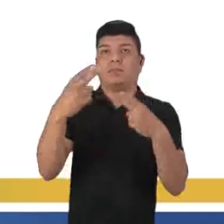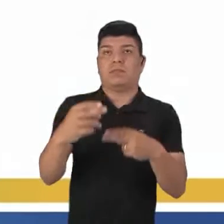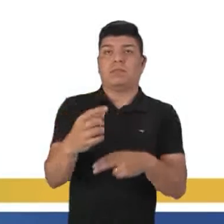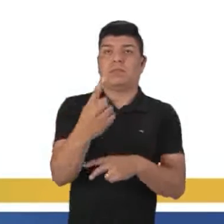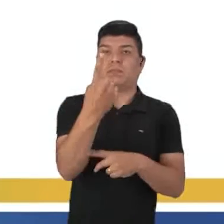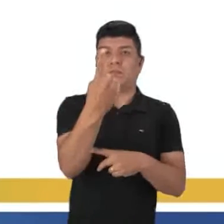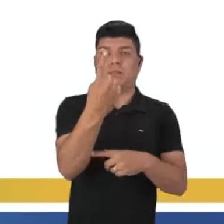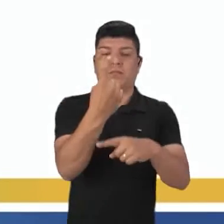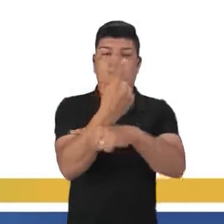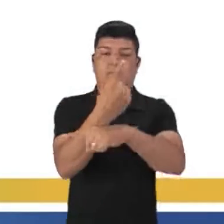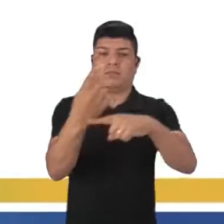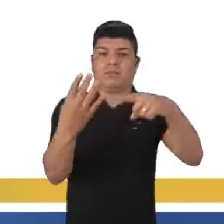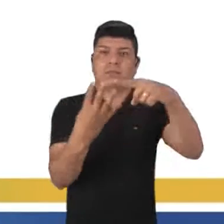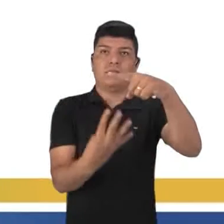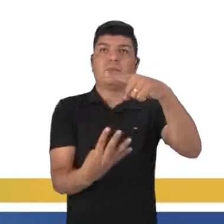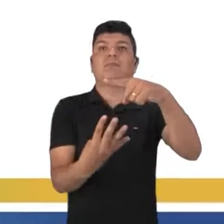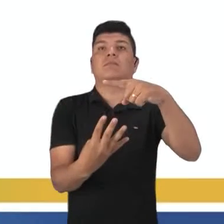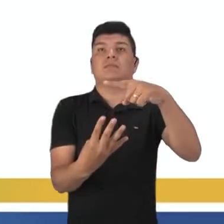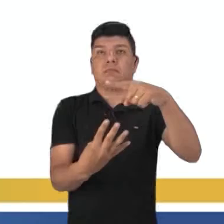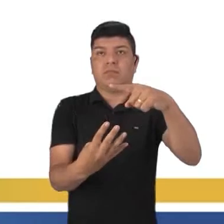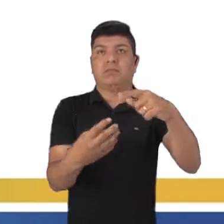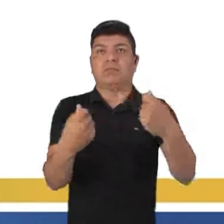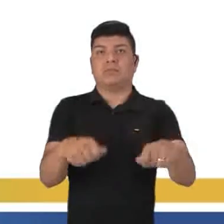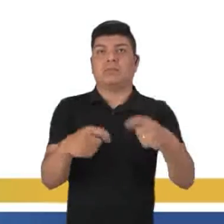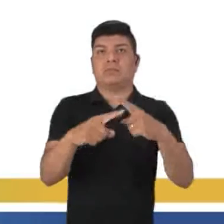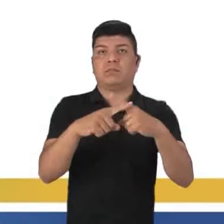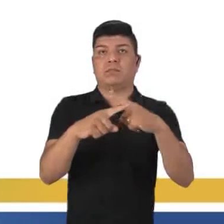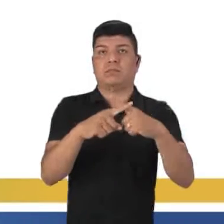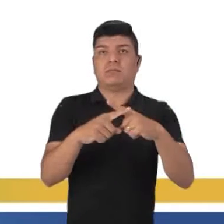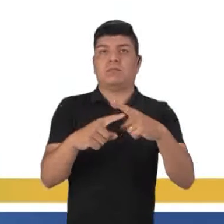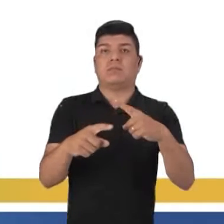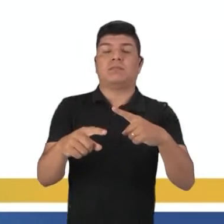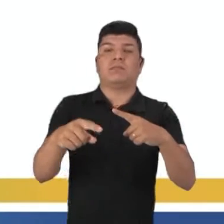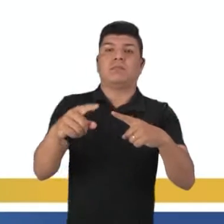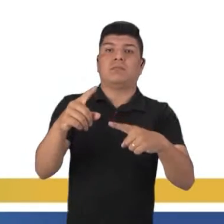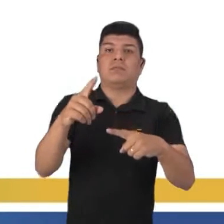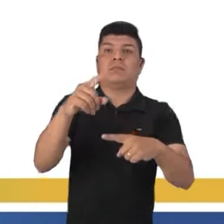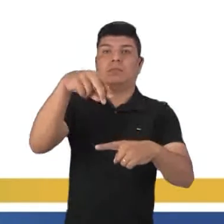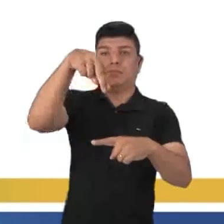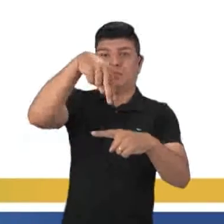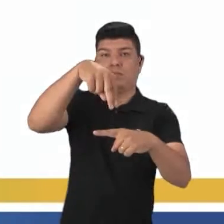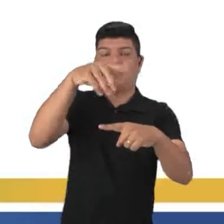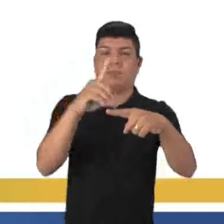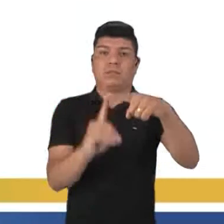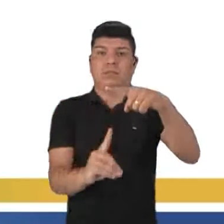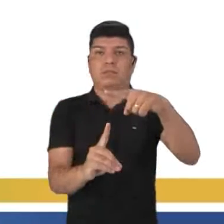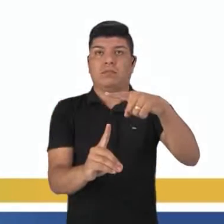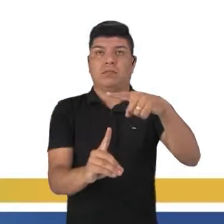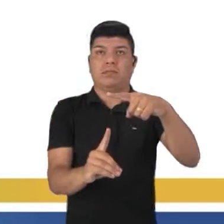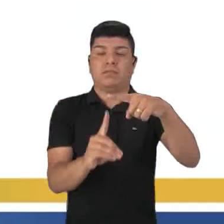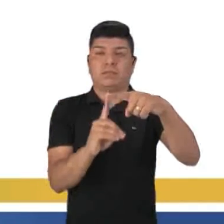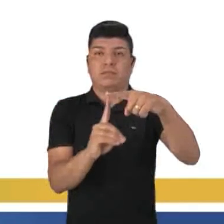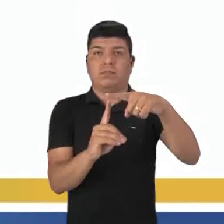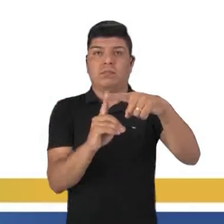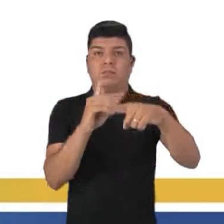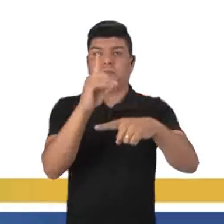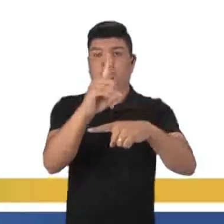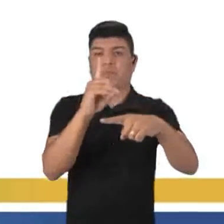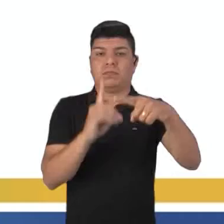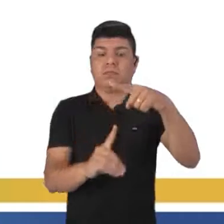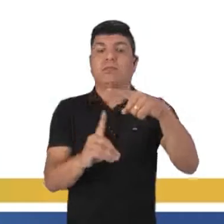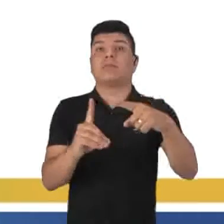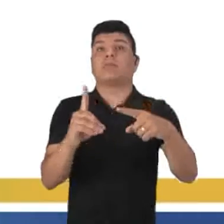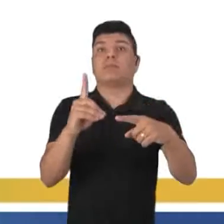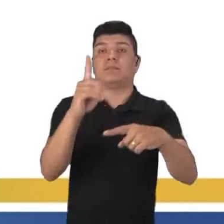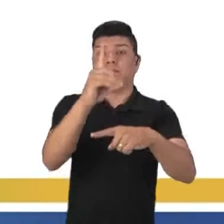já que na multiplicação entre frações devemos multiplicar numerador vezes numerador e denominador vezes denominador, ou